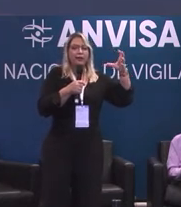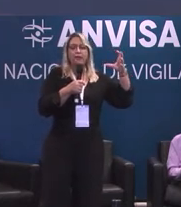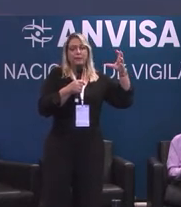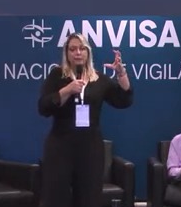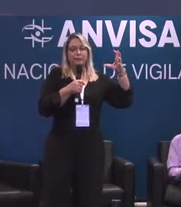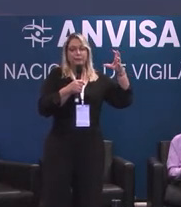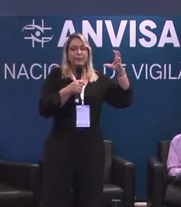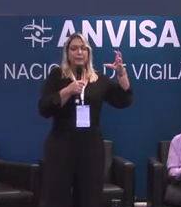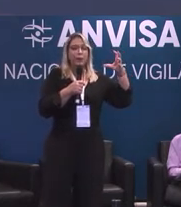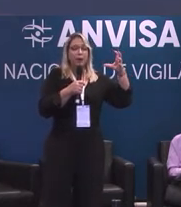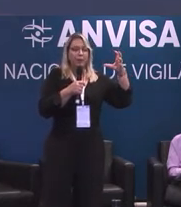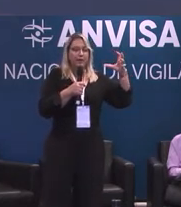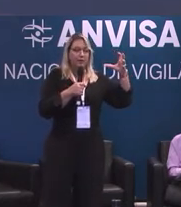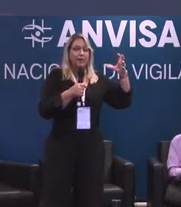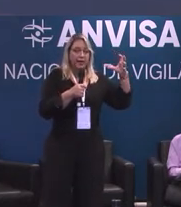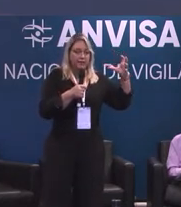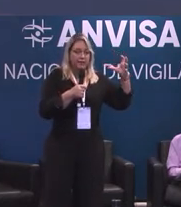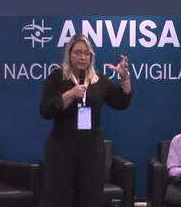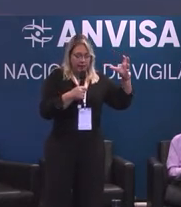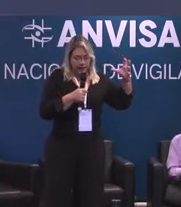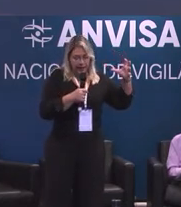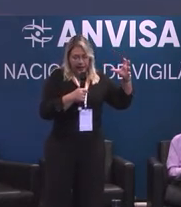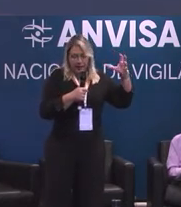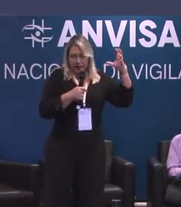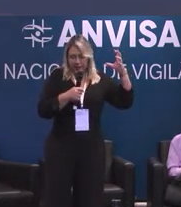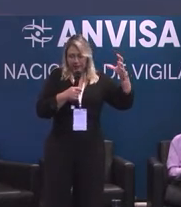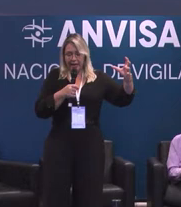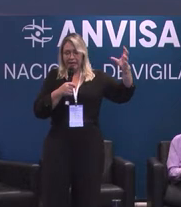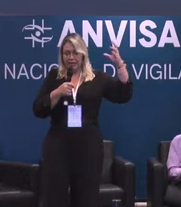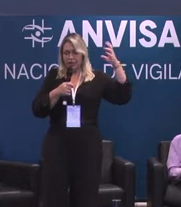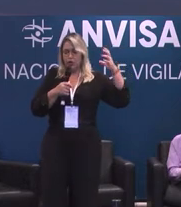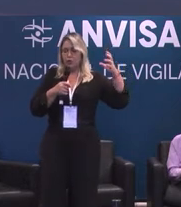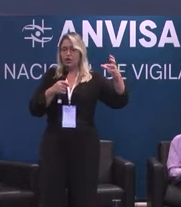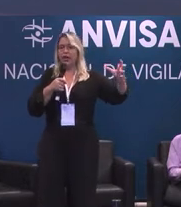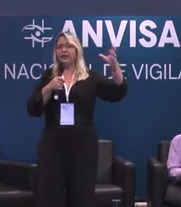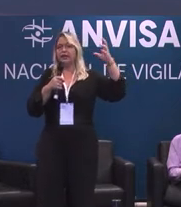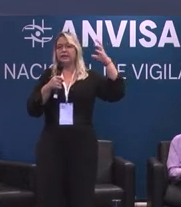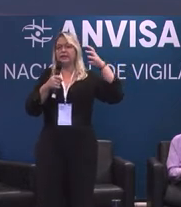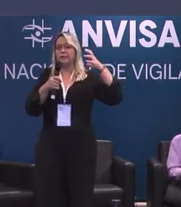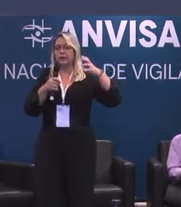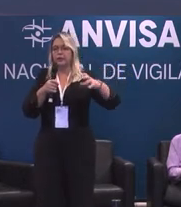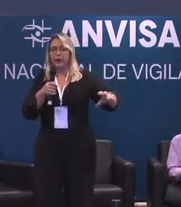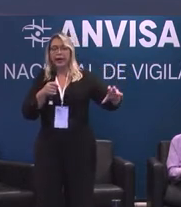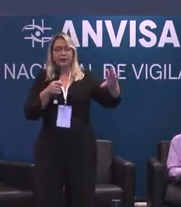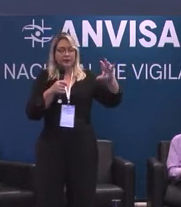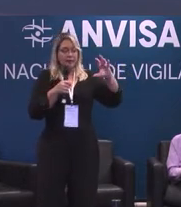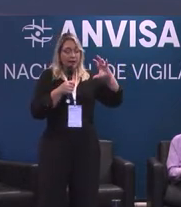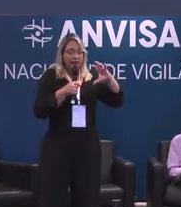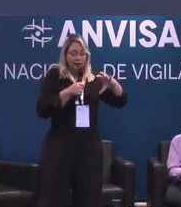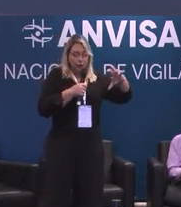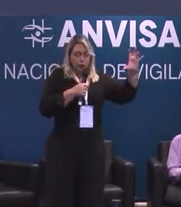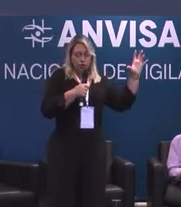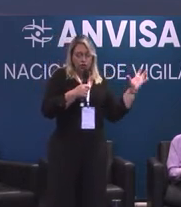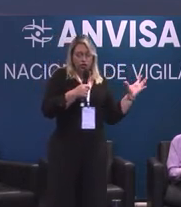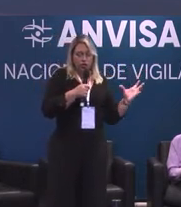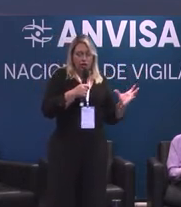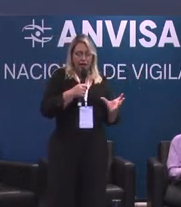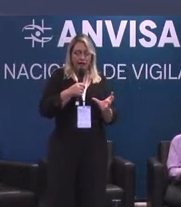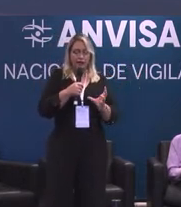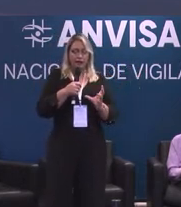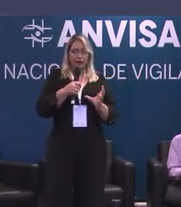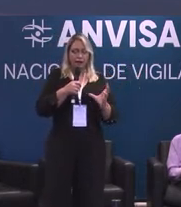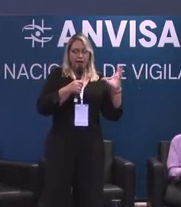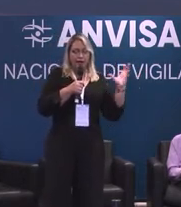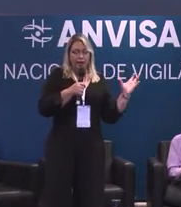nossa principal arma, que são as regras. Né? A partir das regras, as normas técnicas, as melhores práticas, isso tudo a gente já